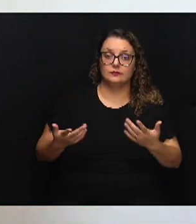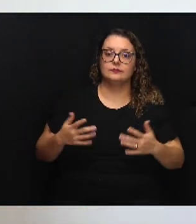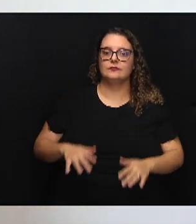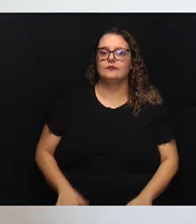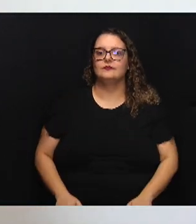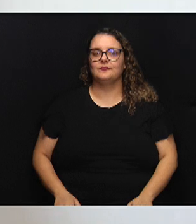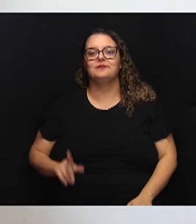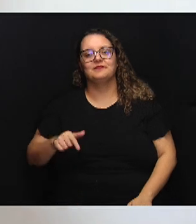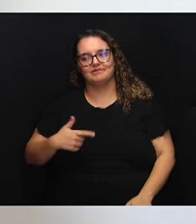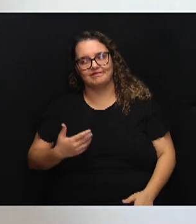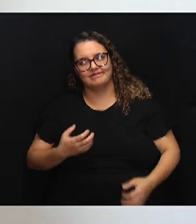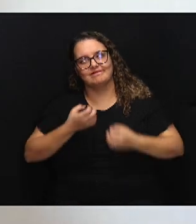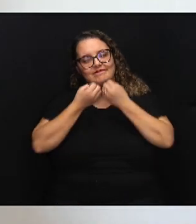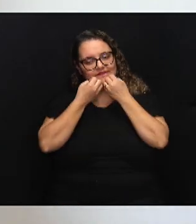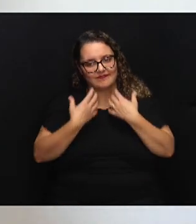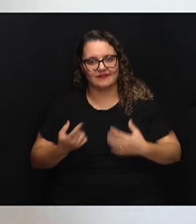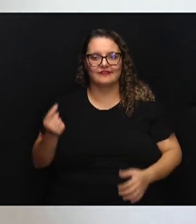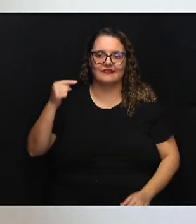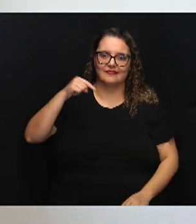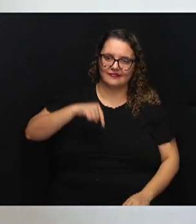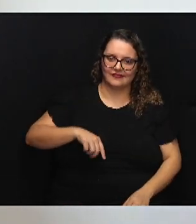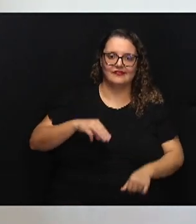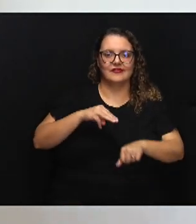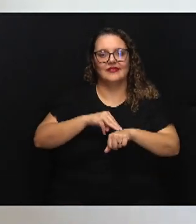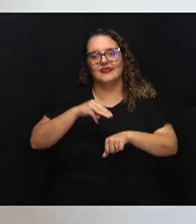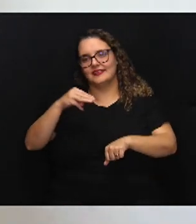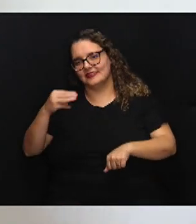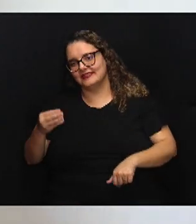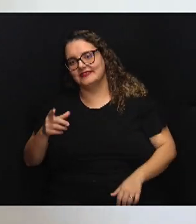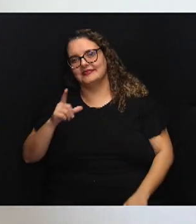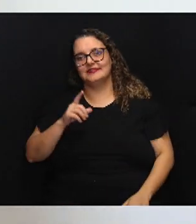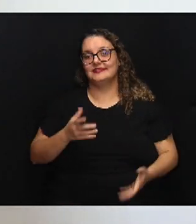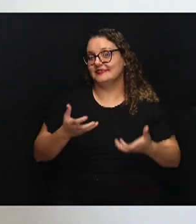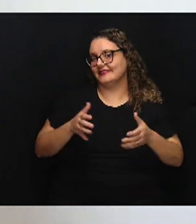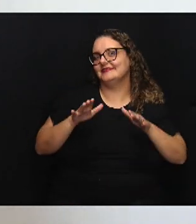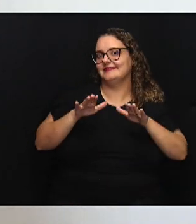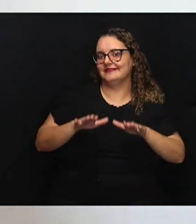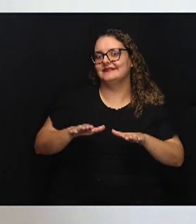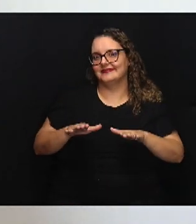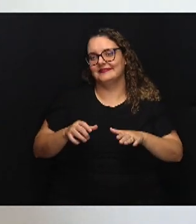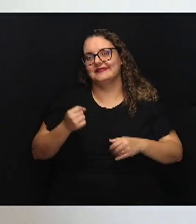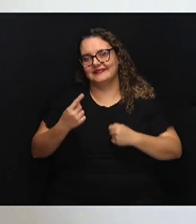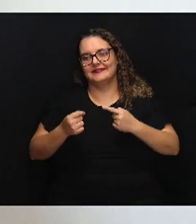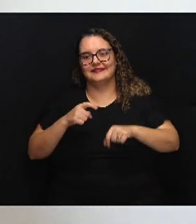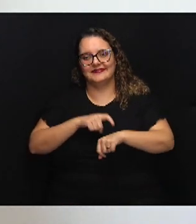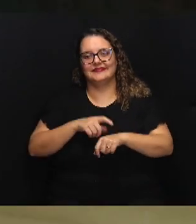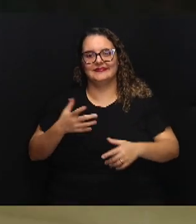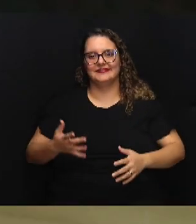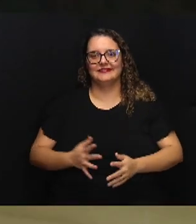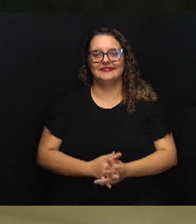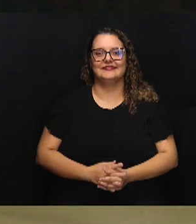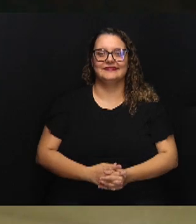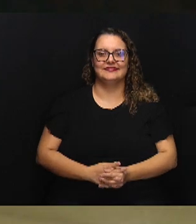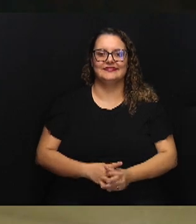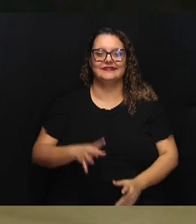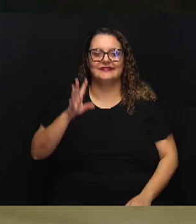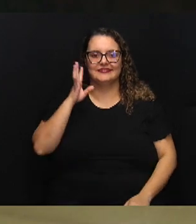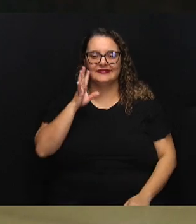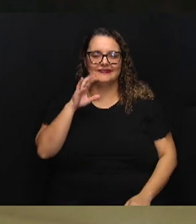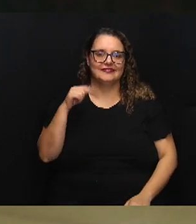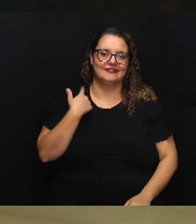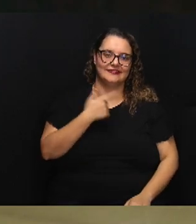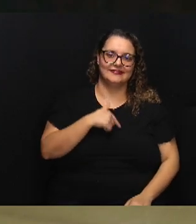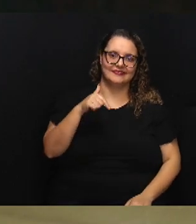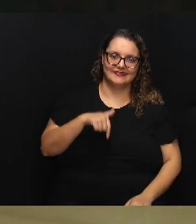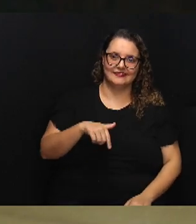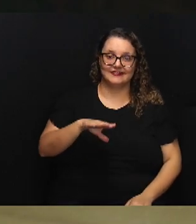é gratificante. Então, eu vim para fazer o mestrado e pretendo ficar aí durante algum tempo. Que legal, né? A gente aqui